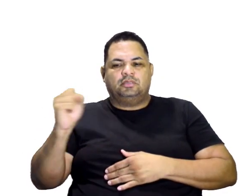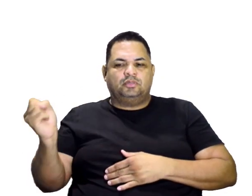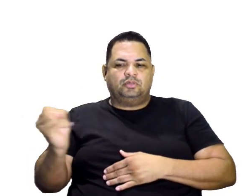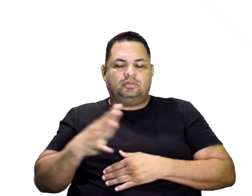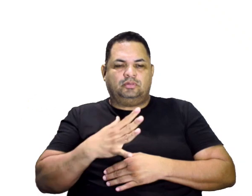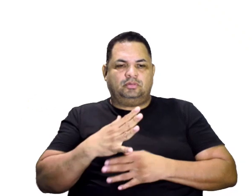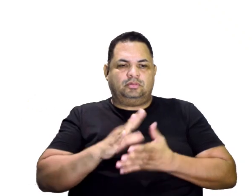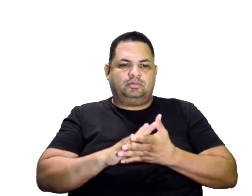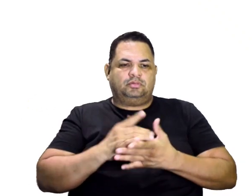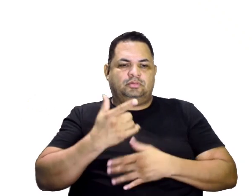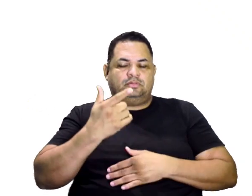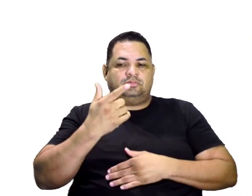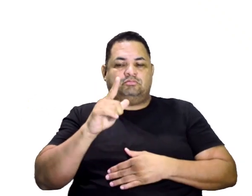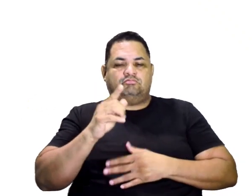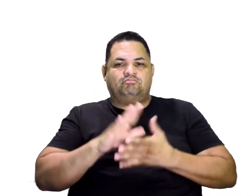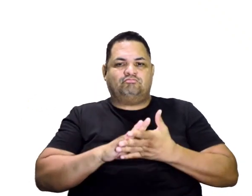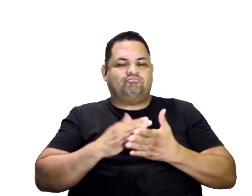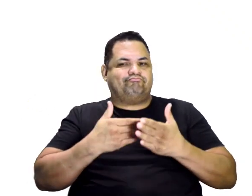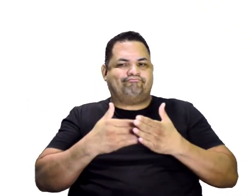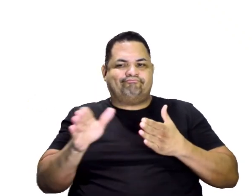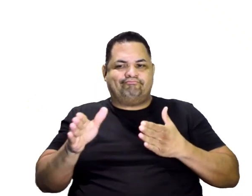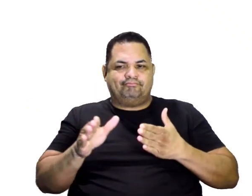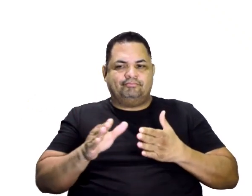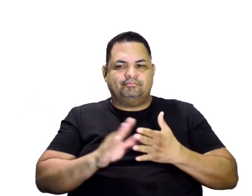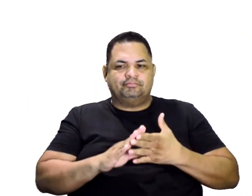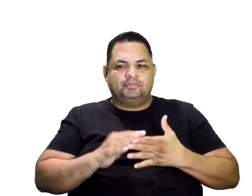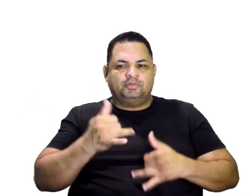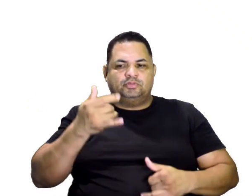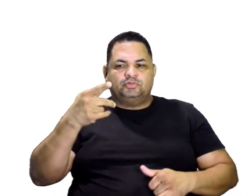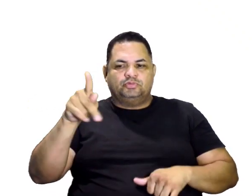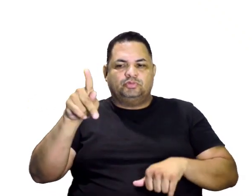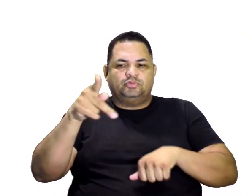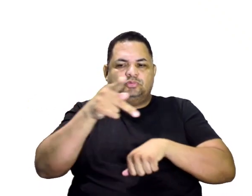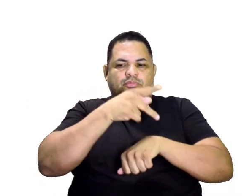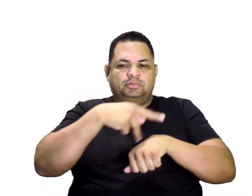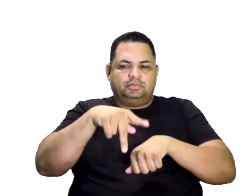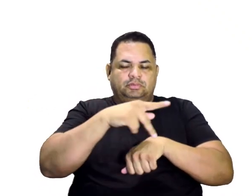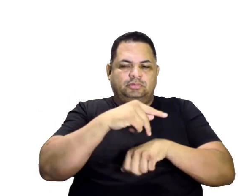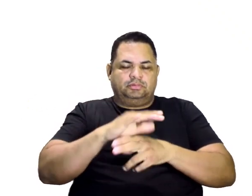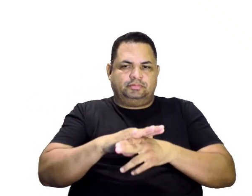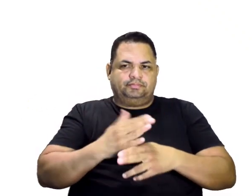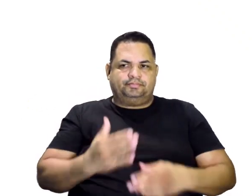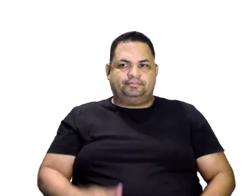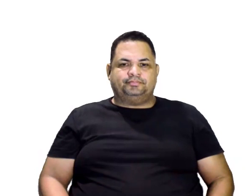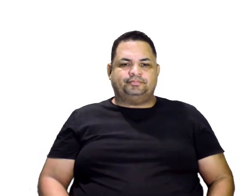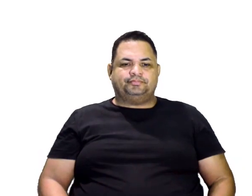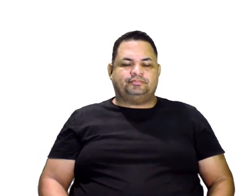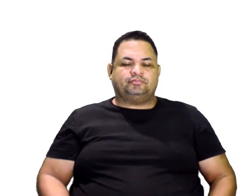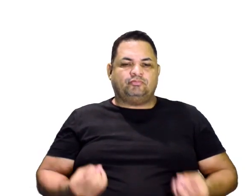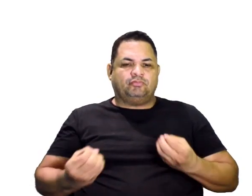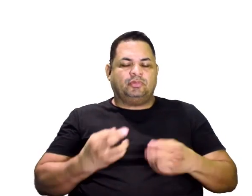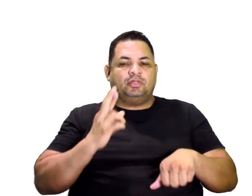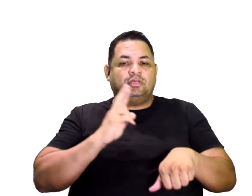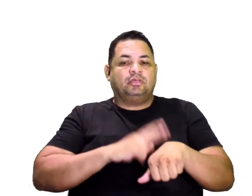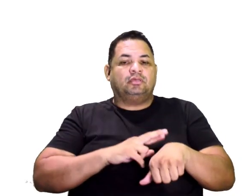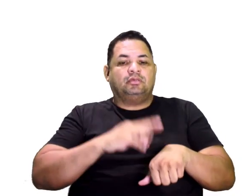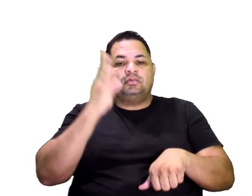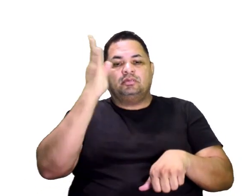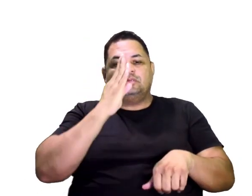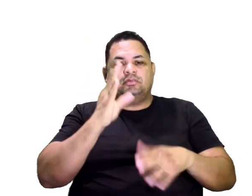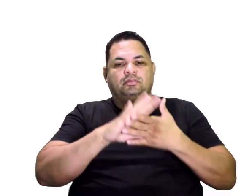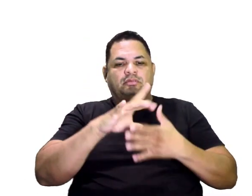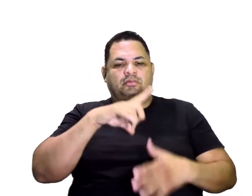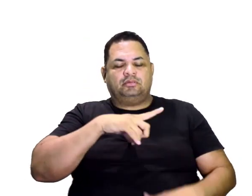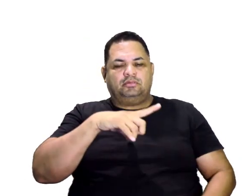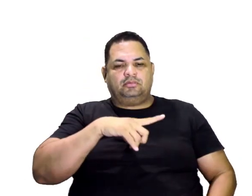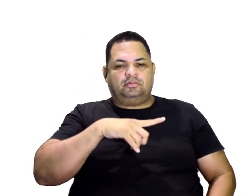né, estrangeiros, você já mata a questão aí rapidinho, né? Bom, se o ritmo é brasileiro, como é que vai ter os